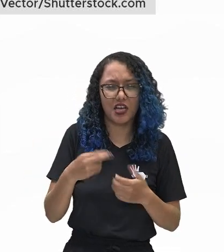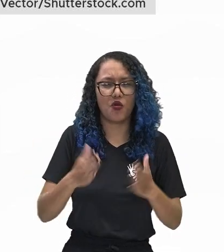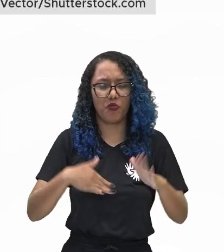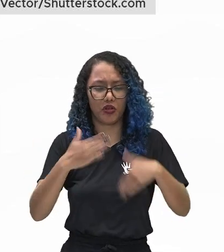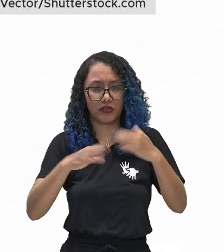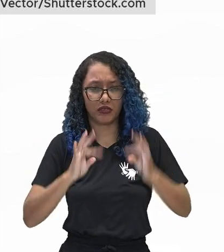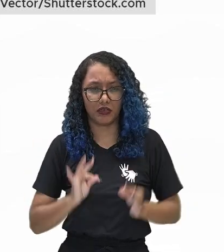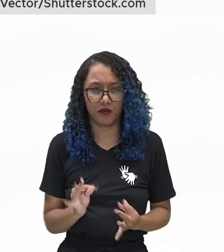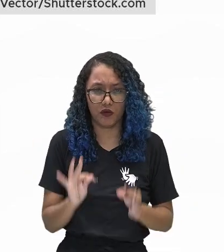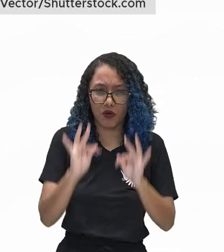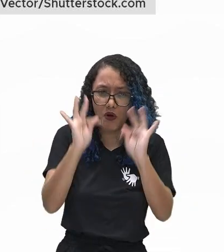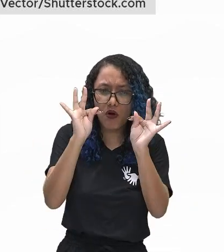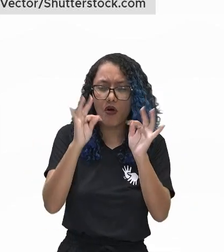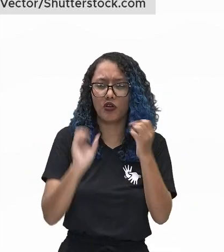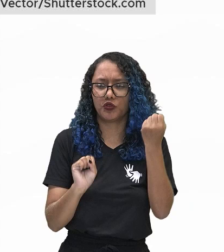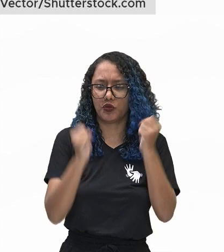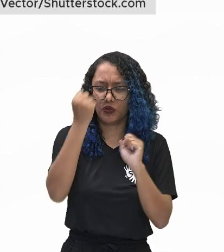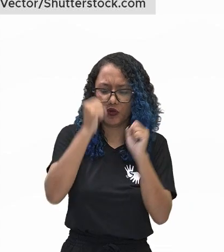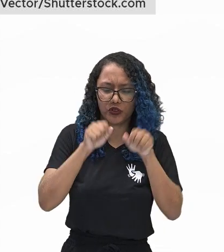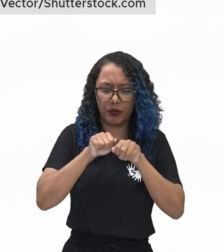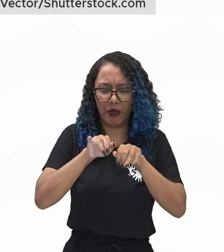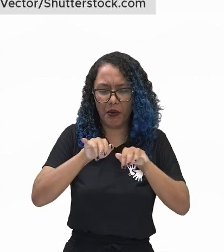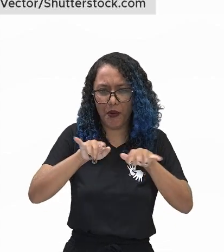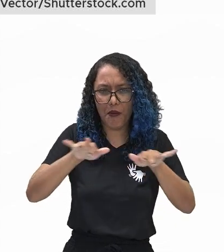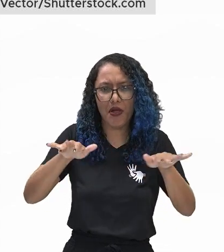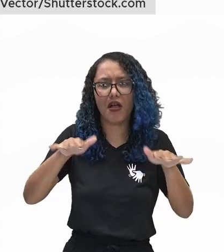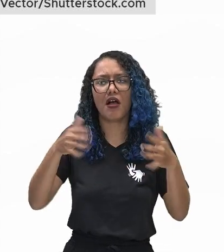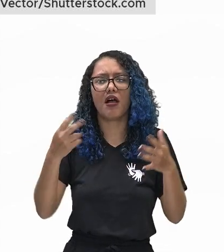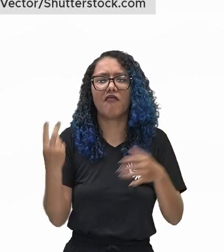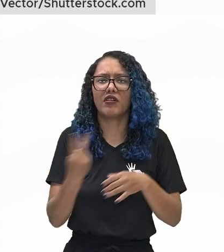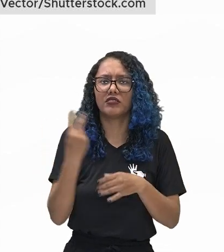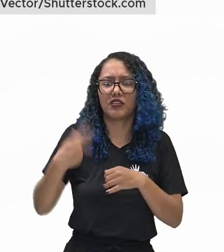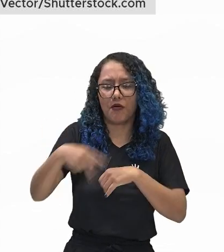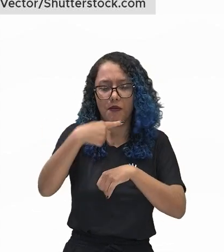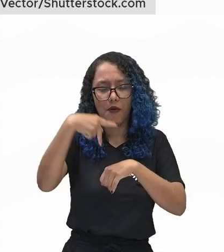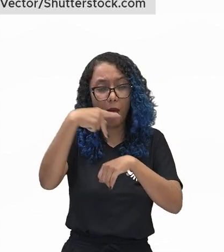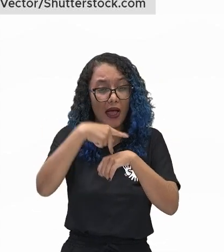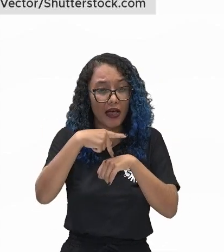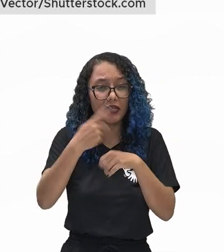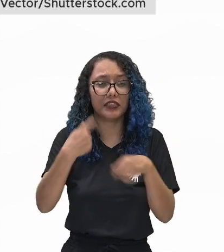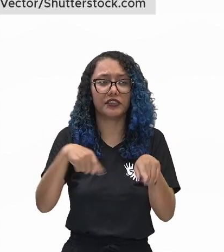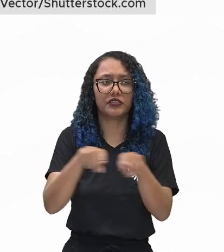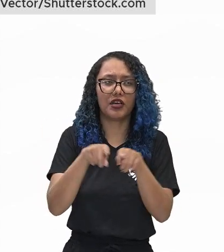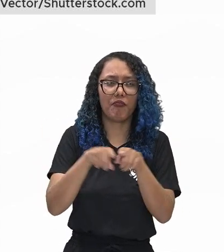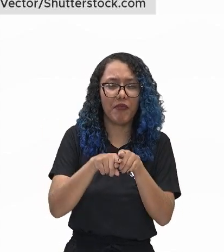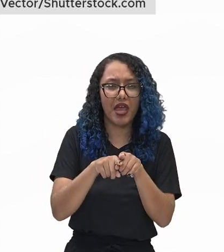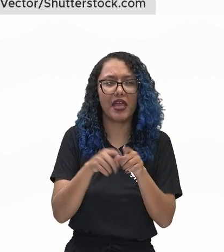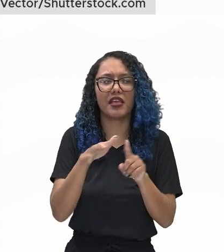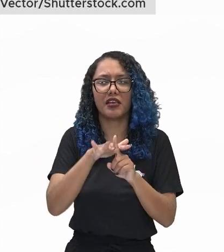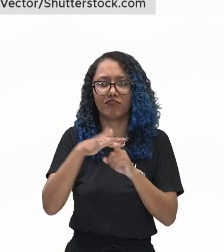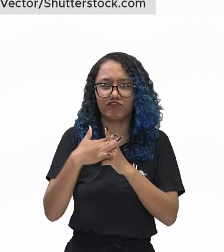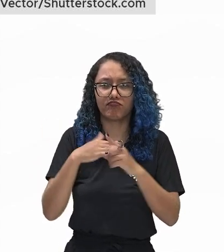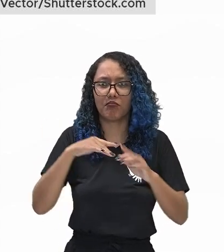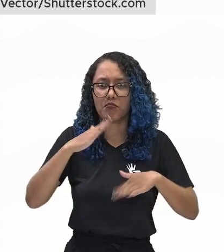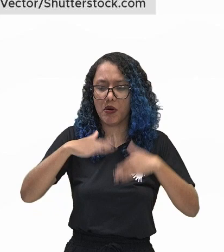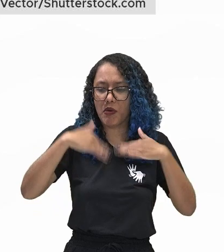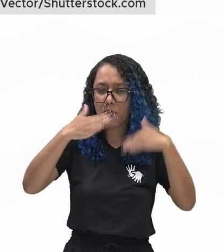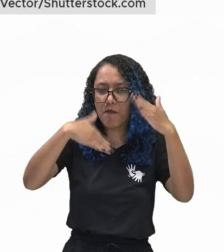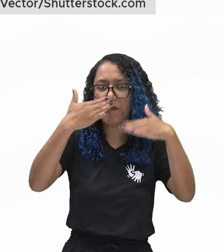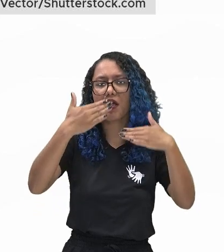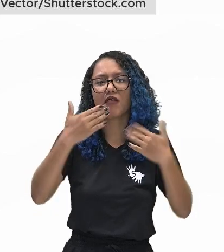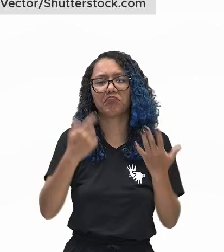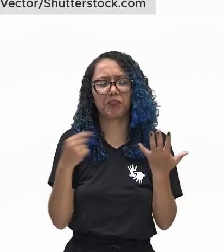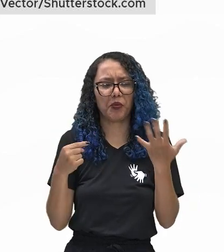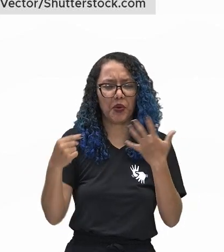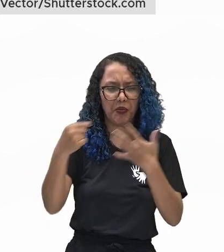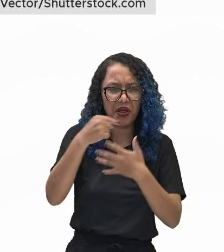tecnológicos, expansão industrial, valorização da pátria, construção do socialismo. Quantas coisas ali o século XIX